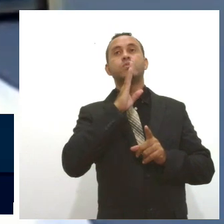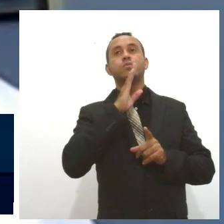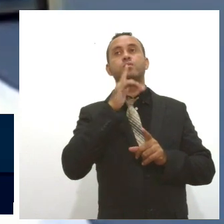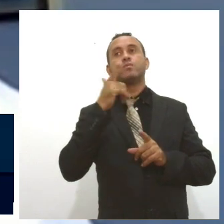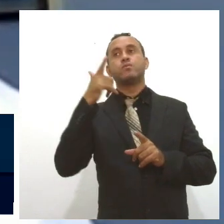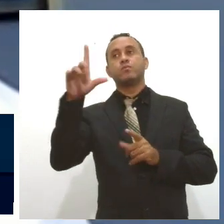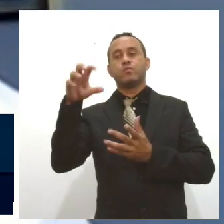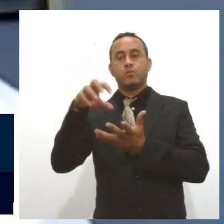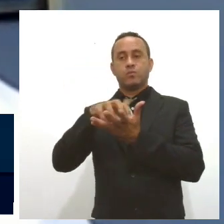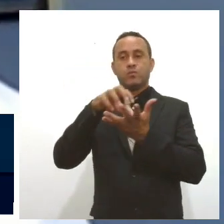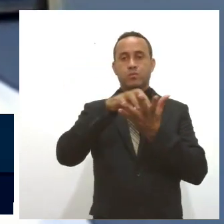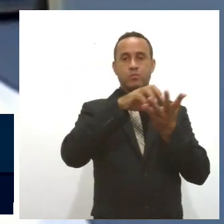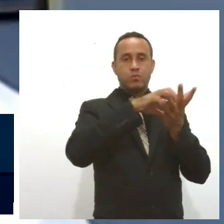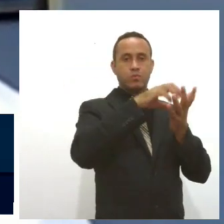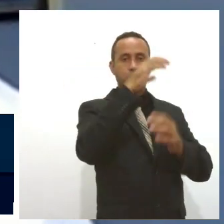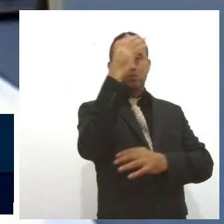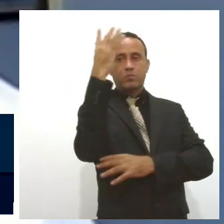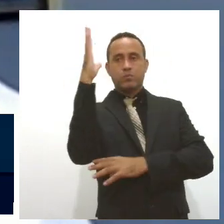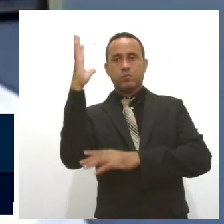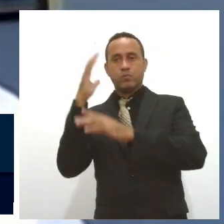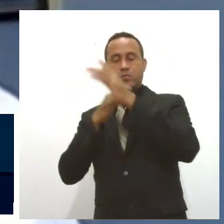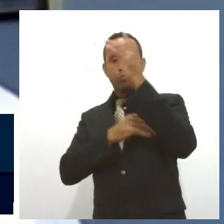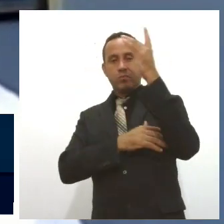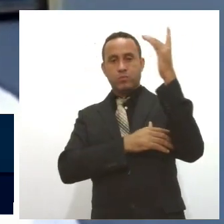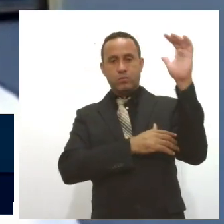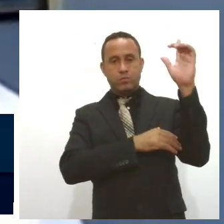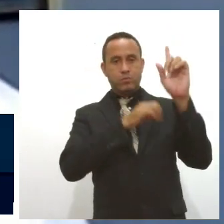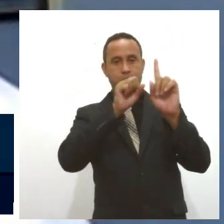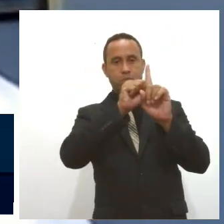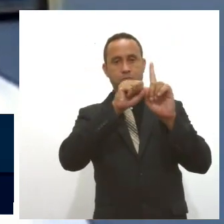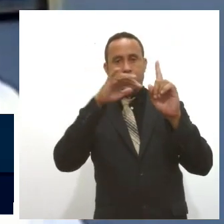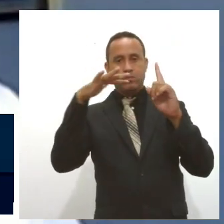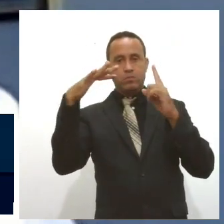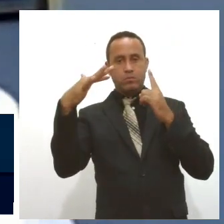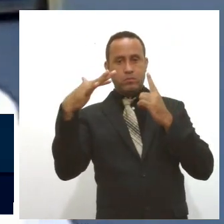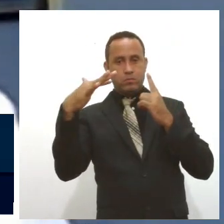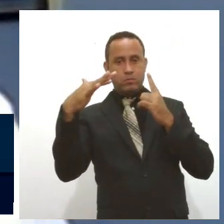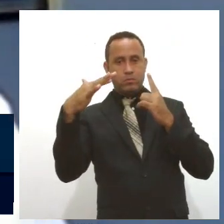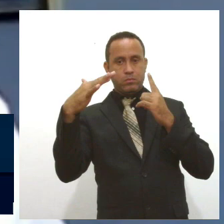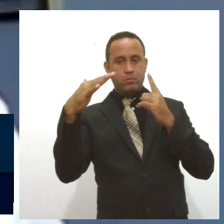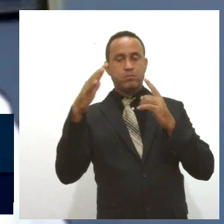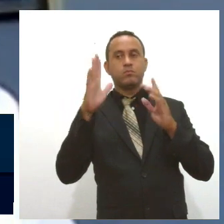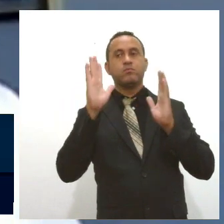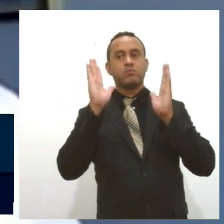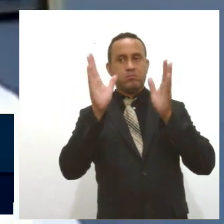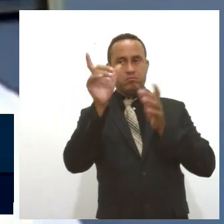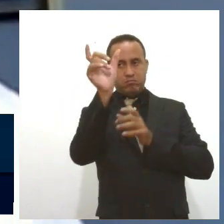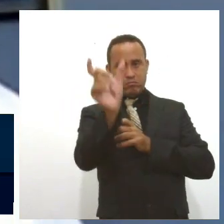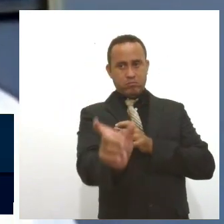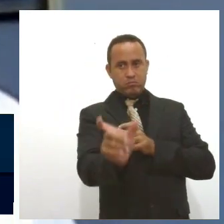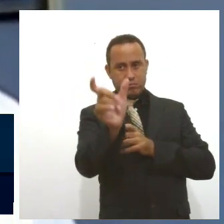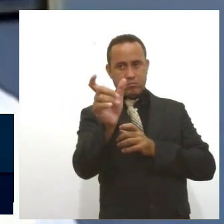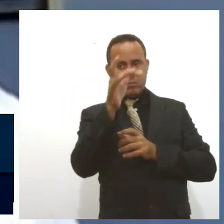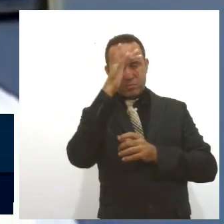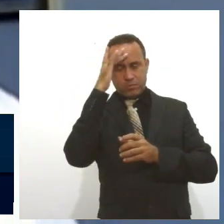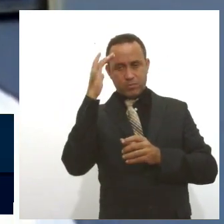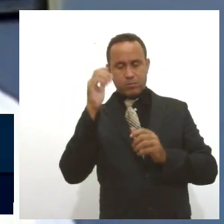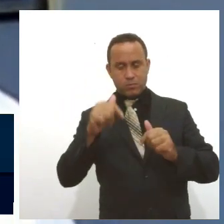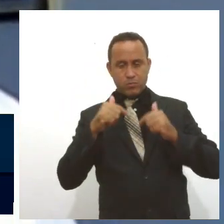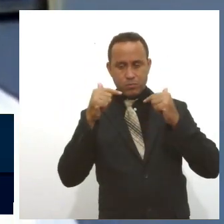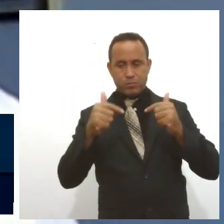dos setores ambientalistas que lidam com as questões ambientais. Tem nele o reconhecimento de alguém engajado